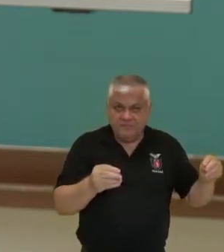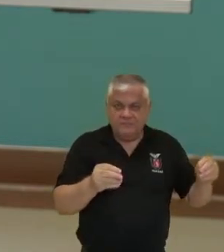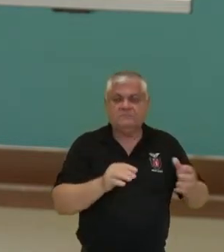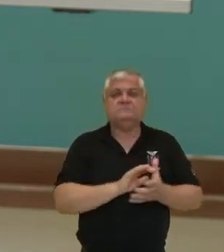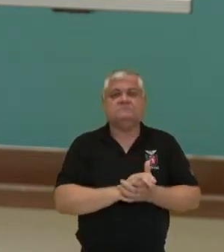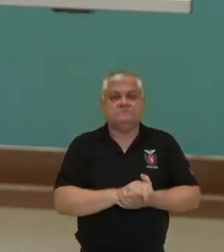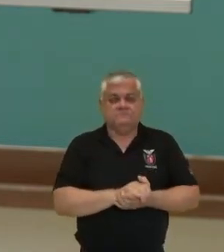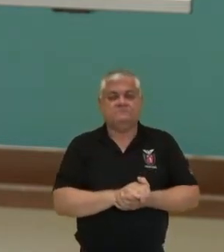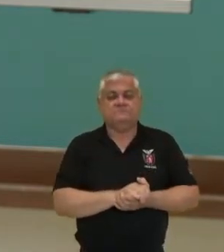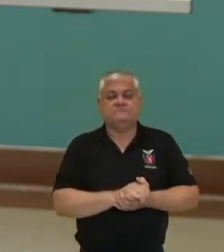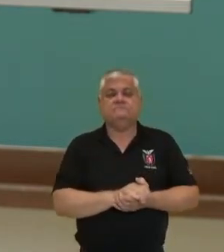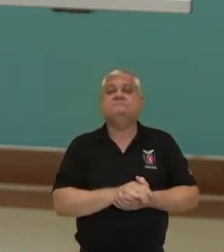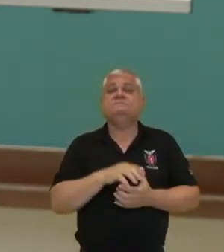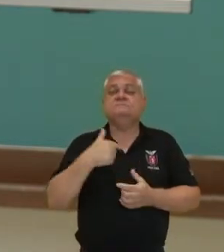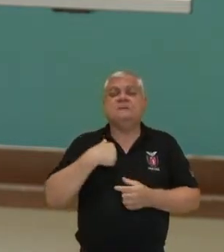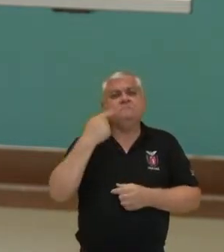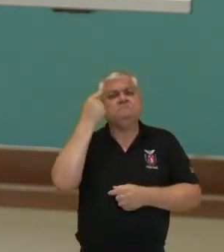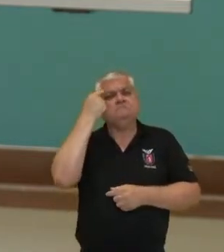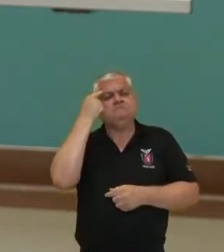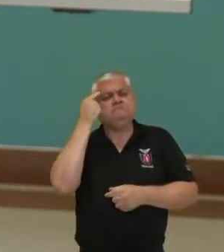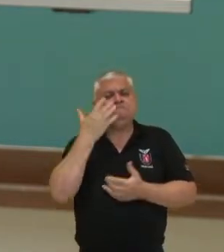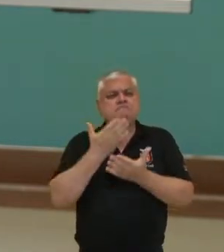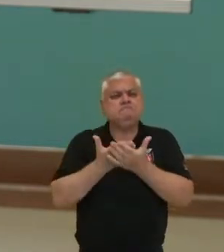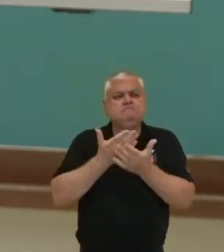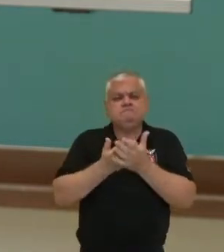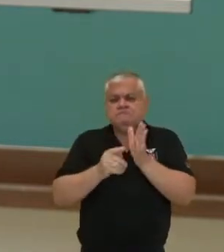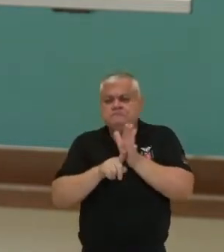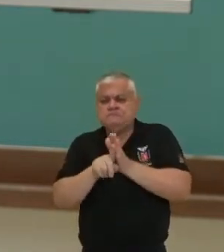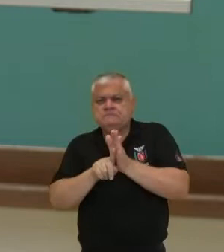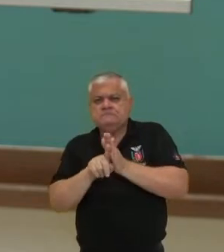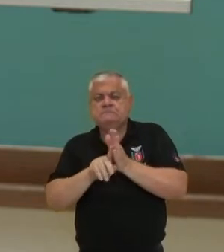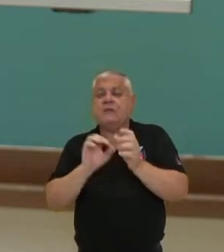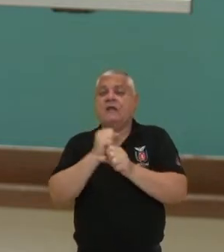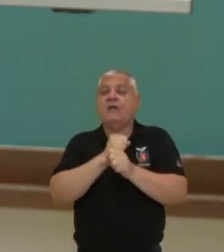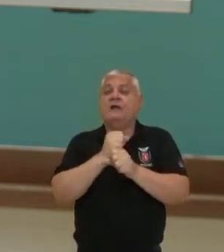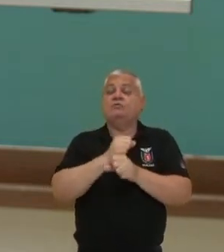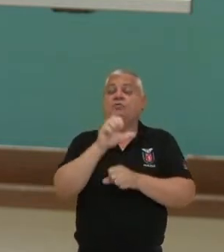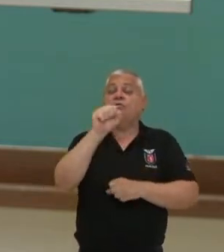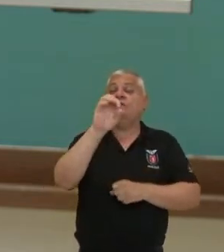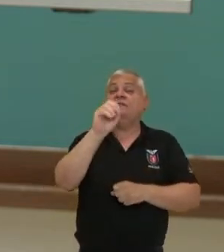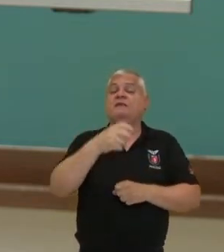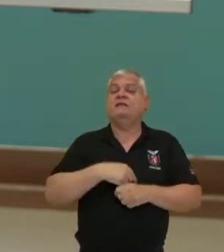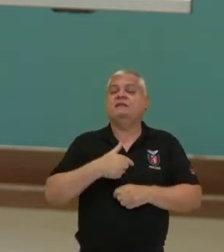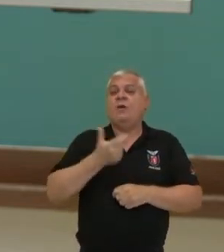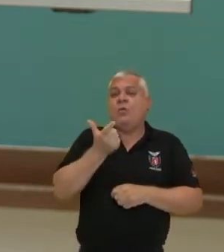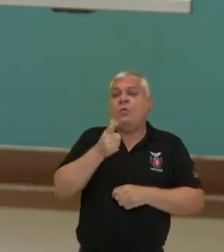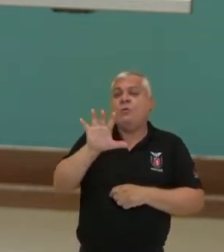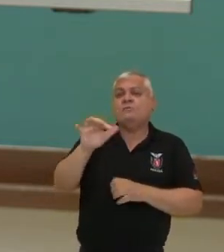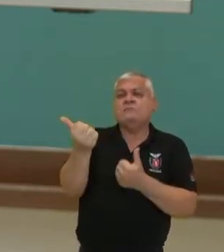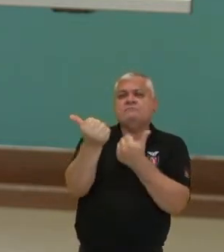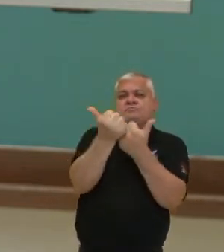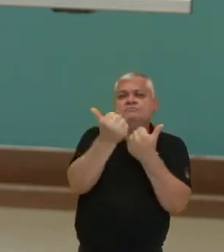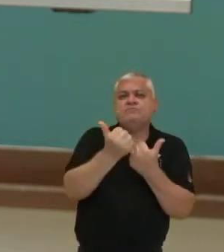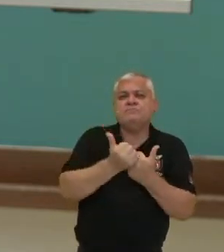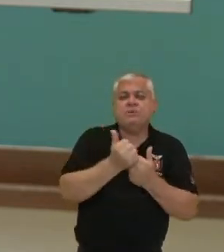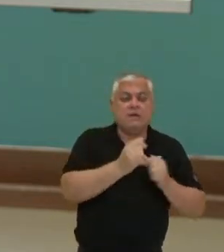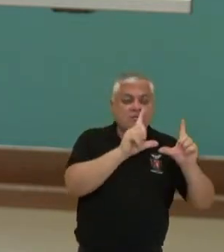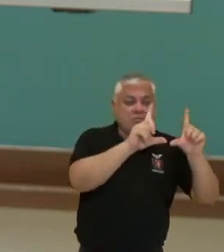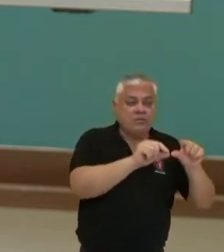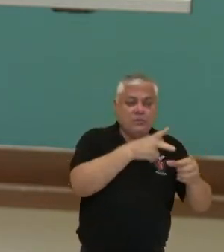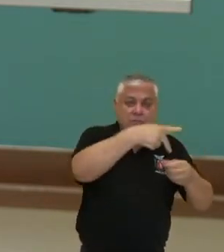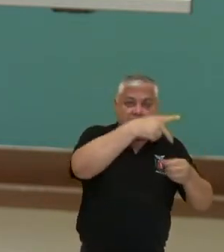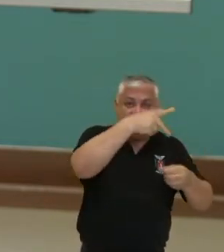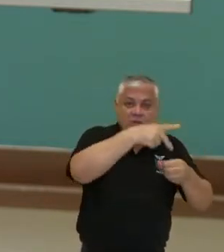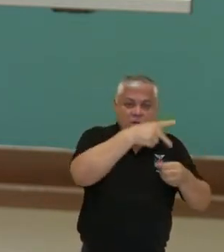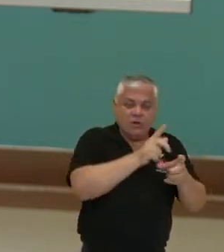ele buscando já dentro dos anos 80 uma alternativa para reduzir o consumo do